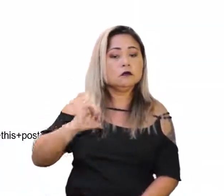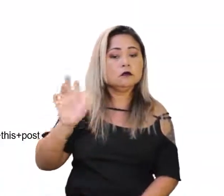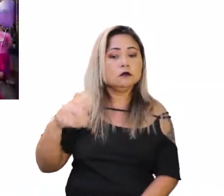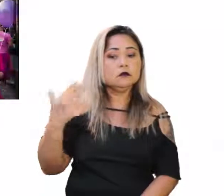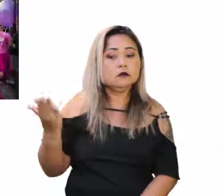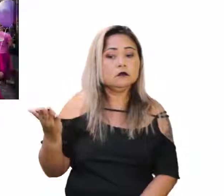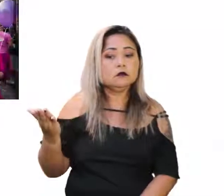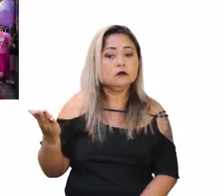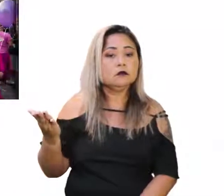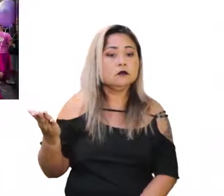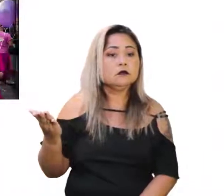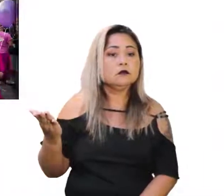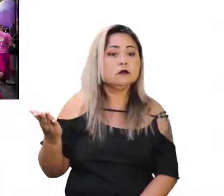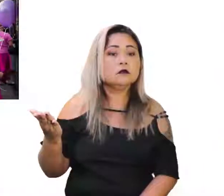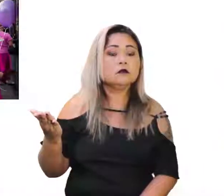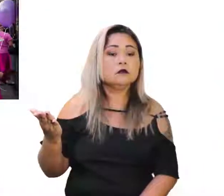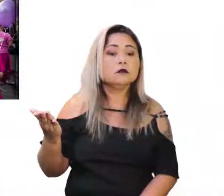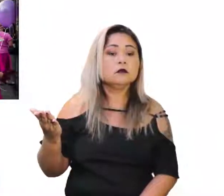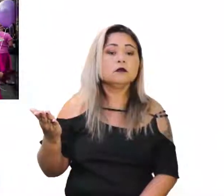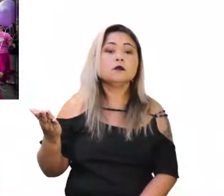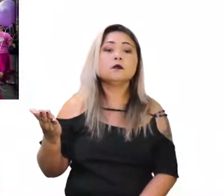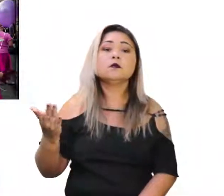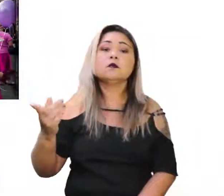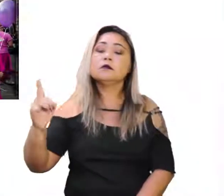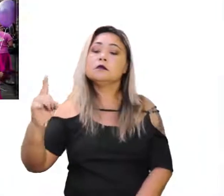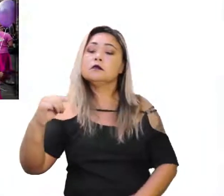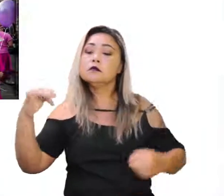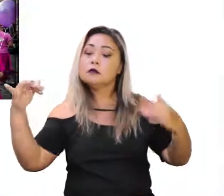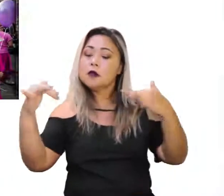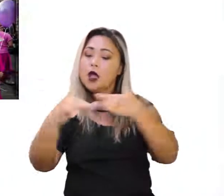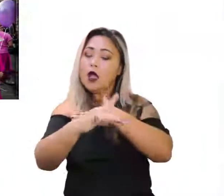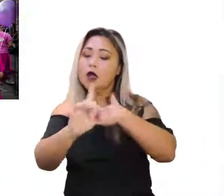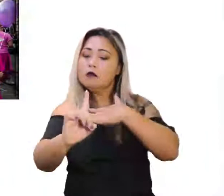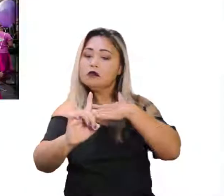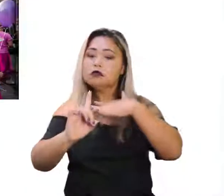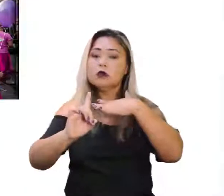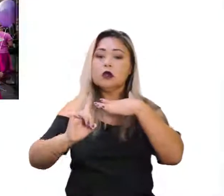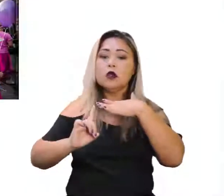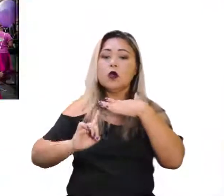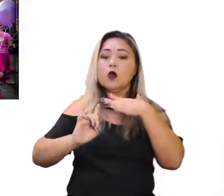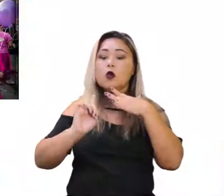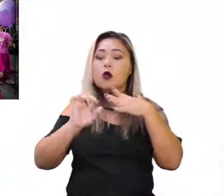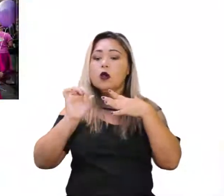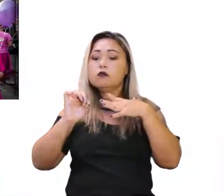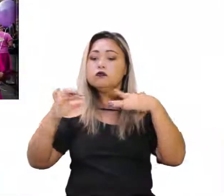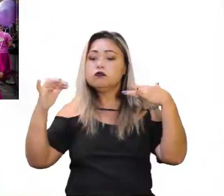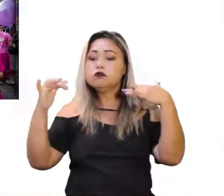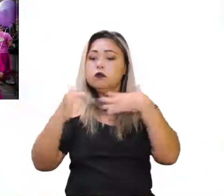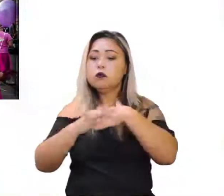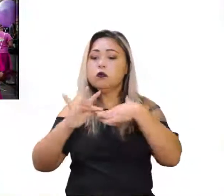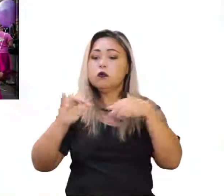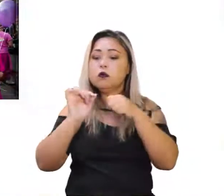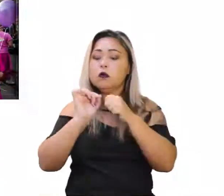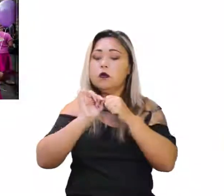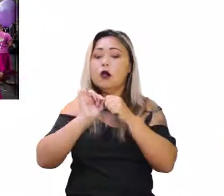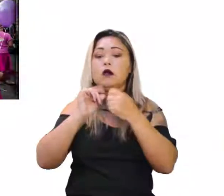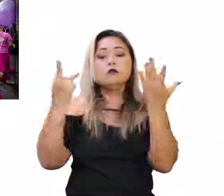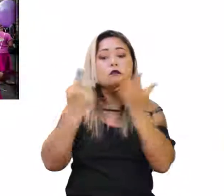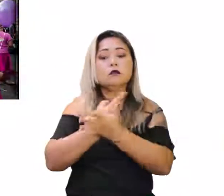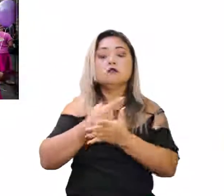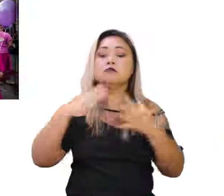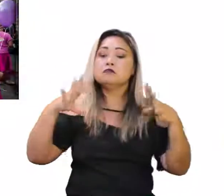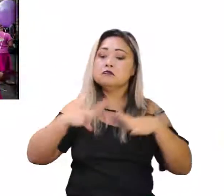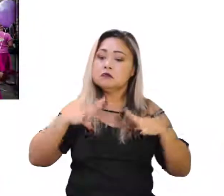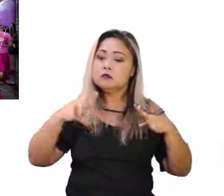para vocês sobre intervenção urbana, que é esses eventos que ocorrem na